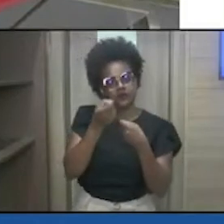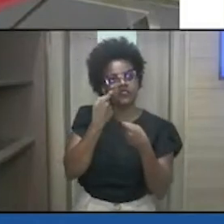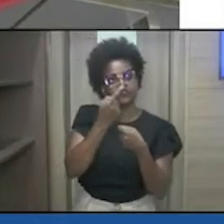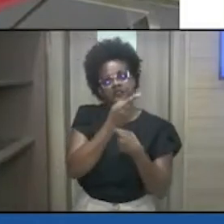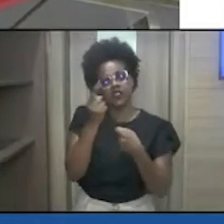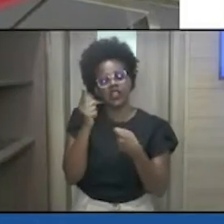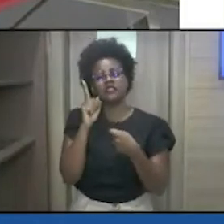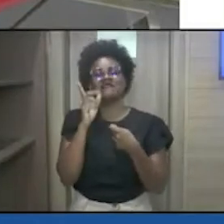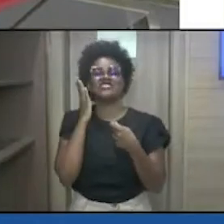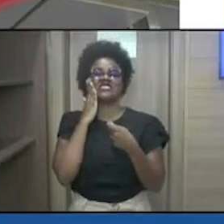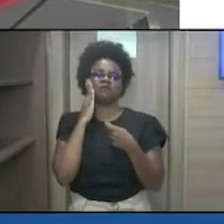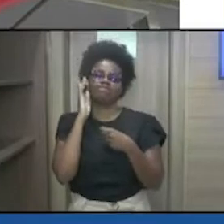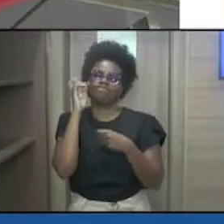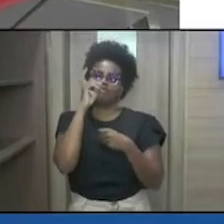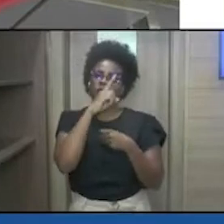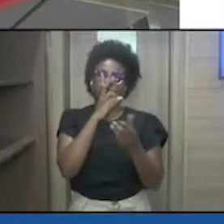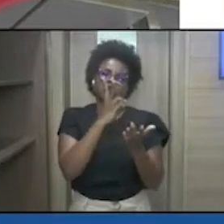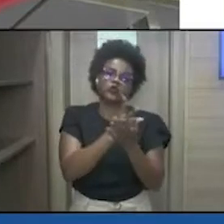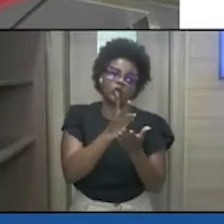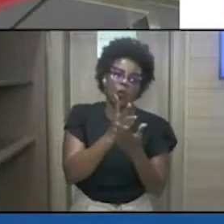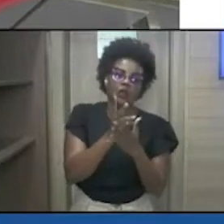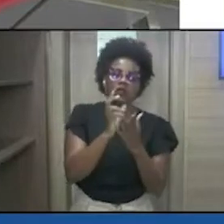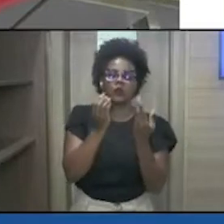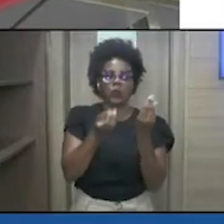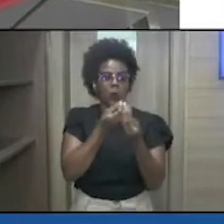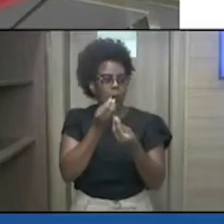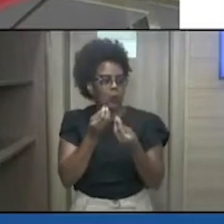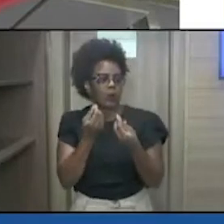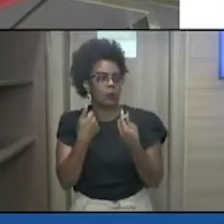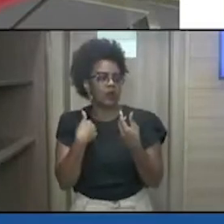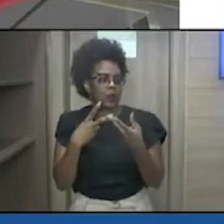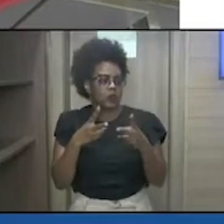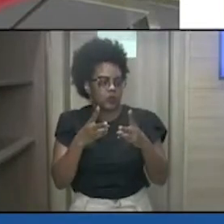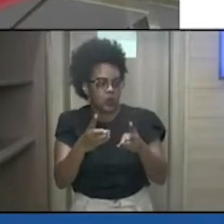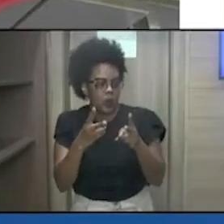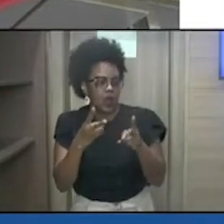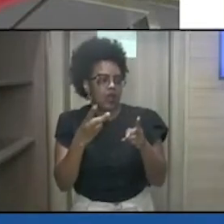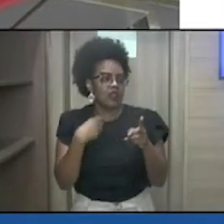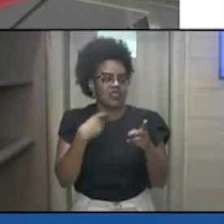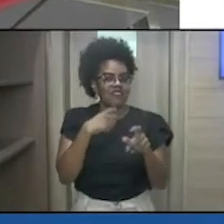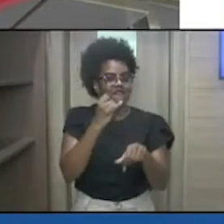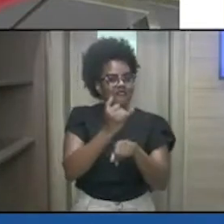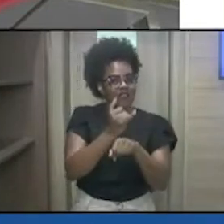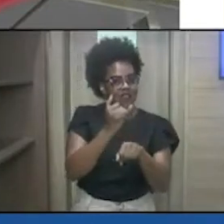forte a dificuldade, né, de manter a estrutura necessária para a função metálica